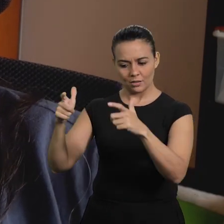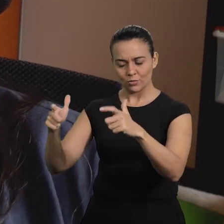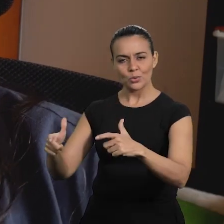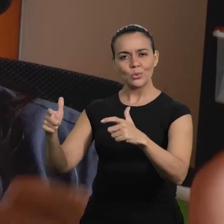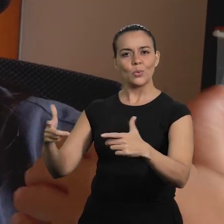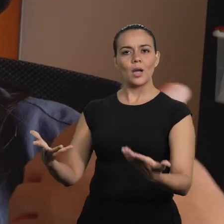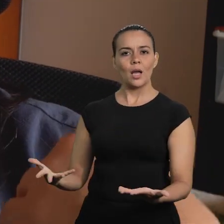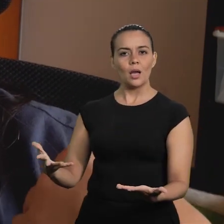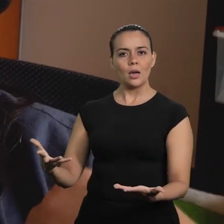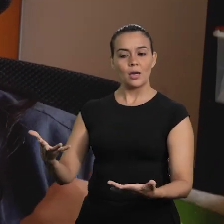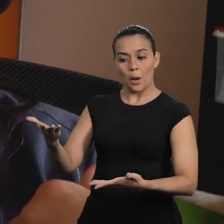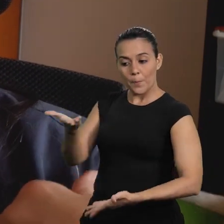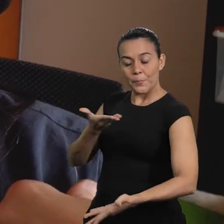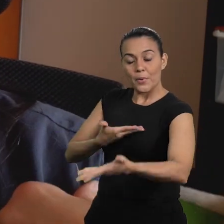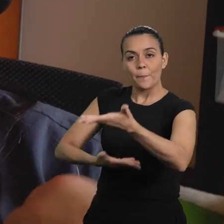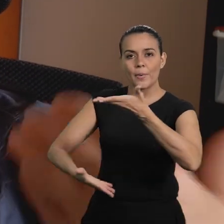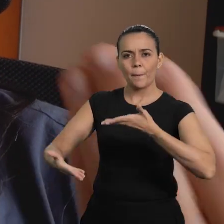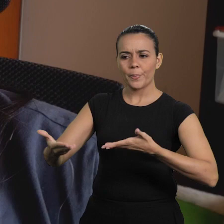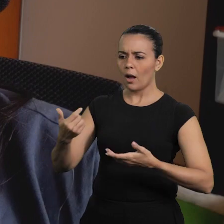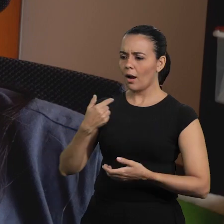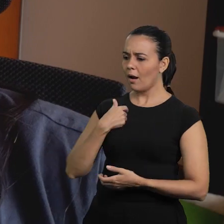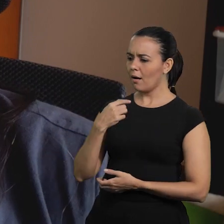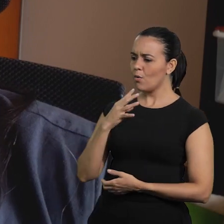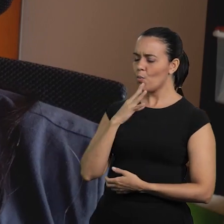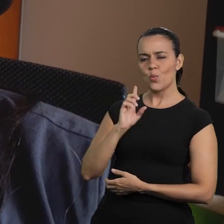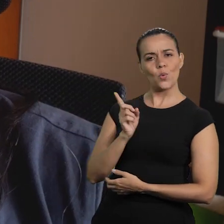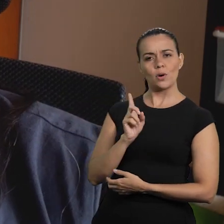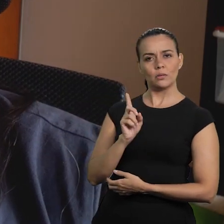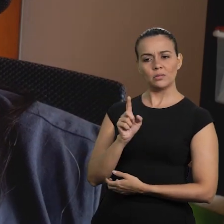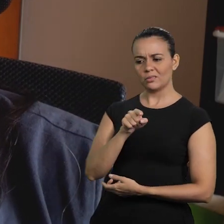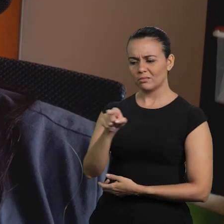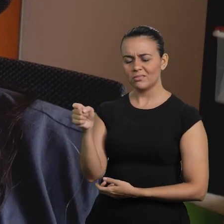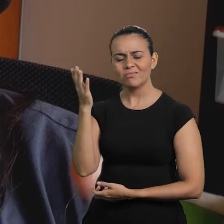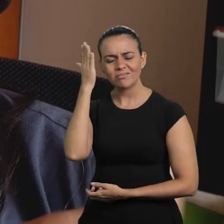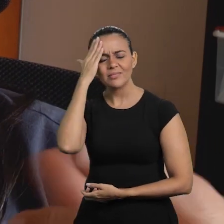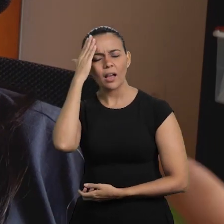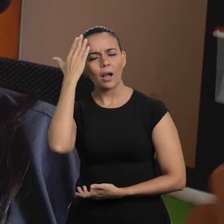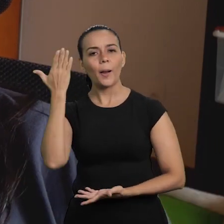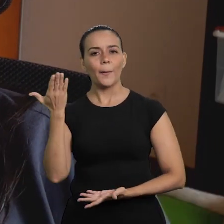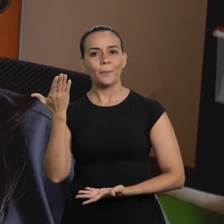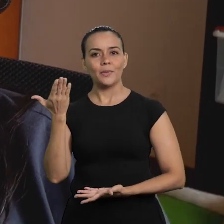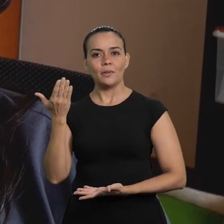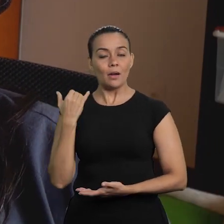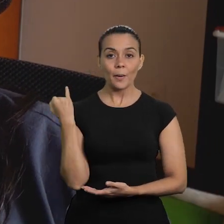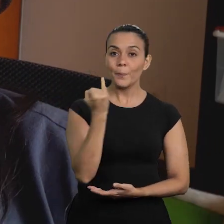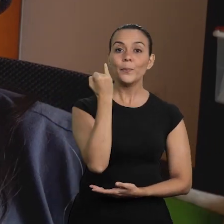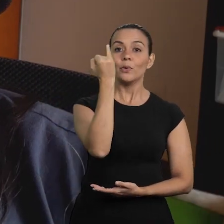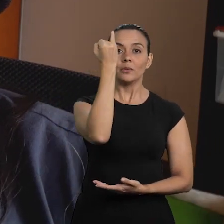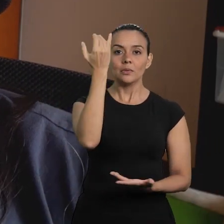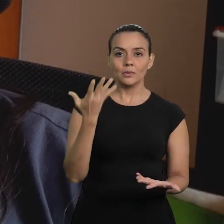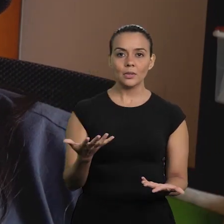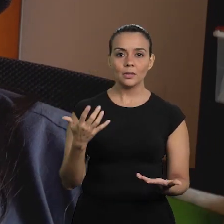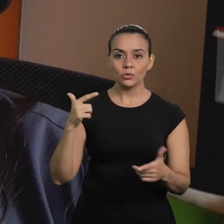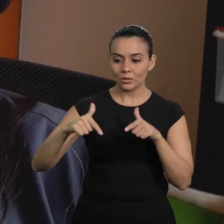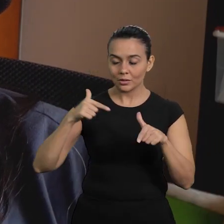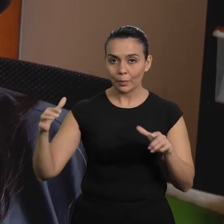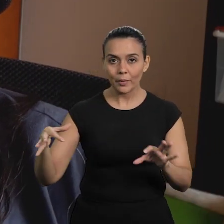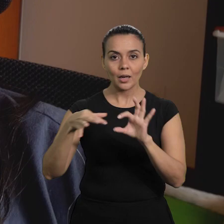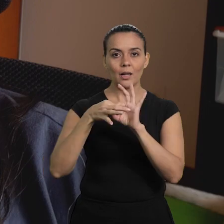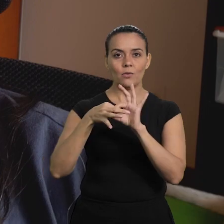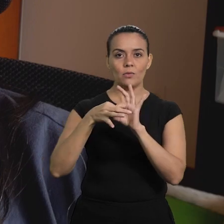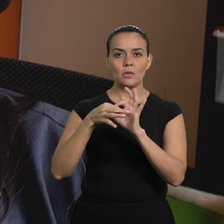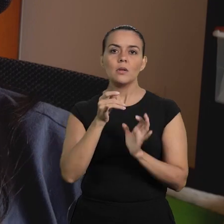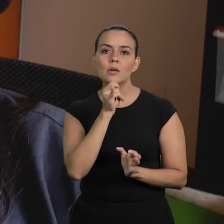as coisas, novas formas que são novas para nós, não necessariamente para eles. Isso é muito importante para quem trabalha, por exemplo, com